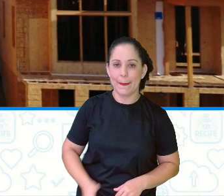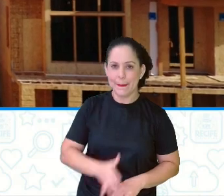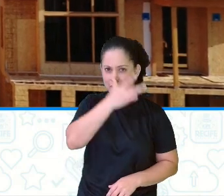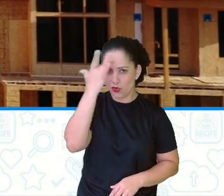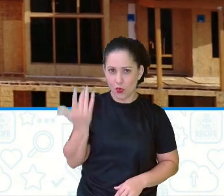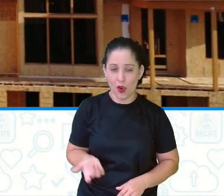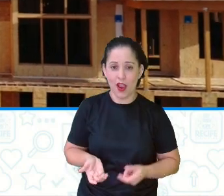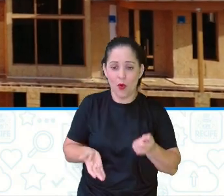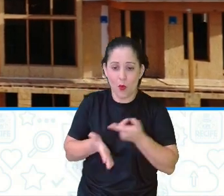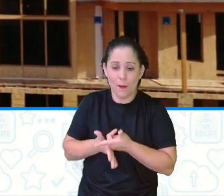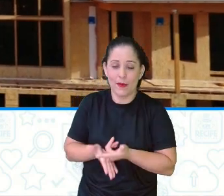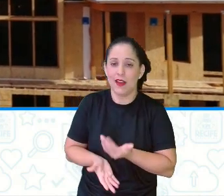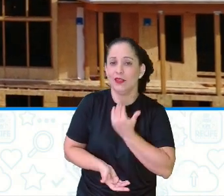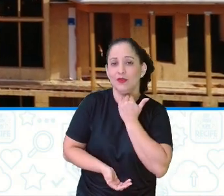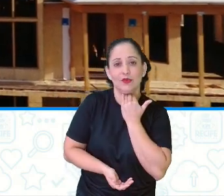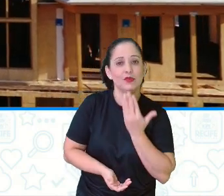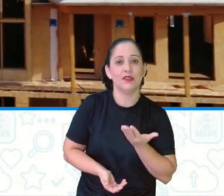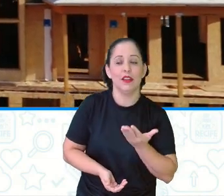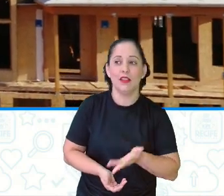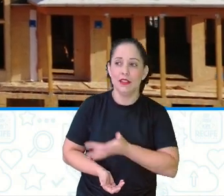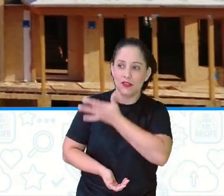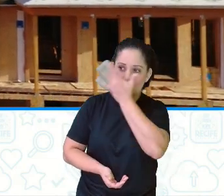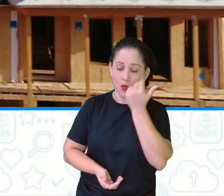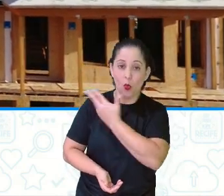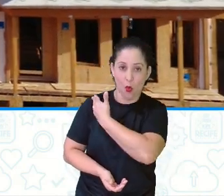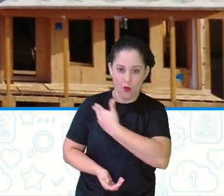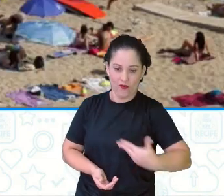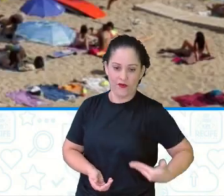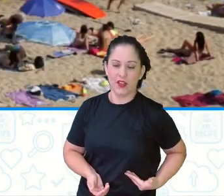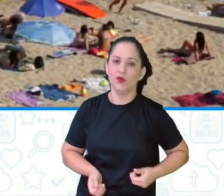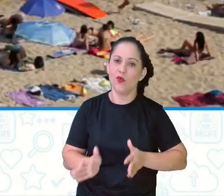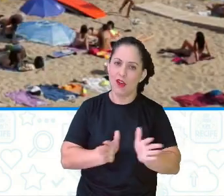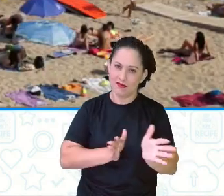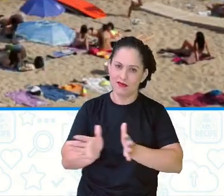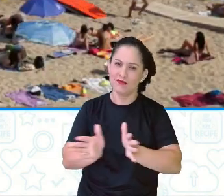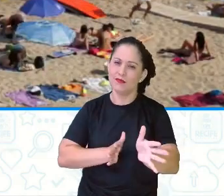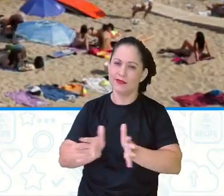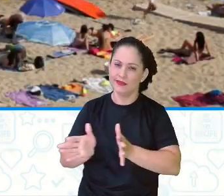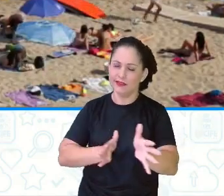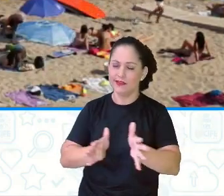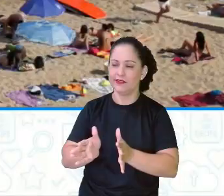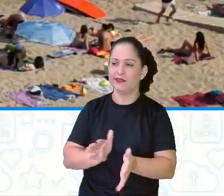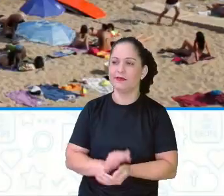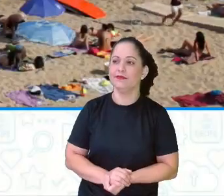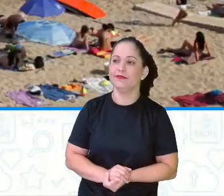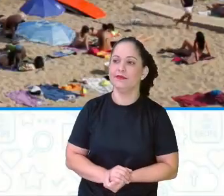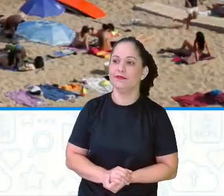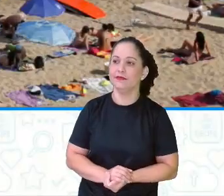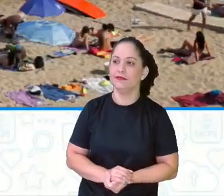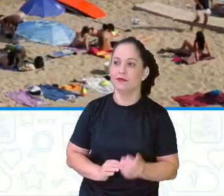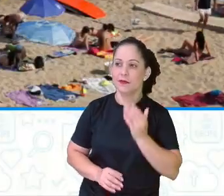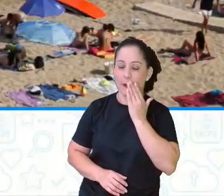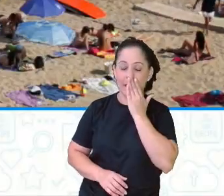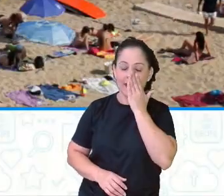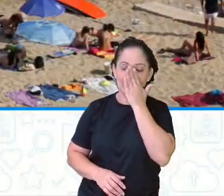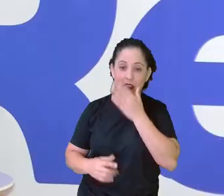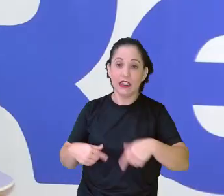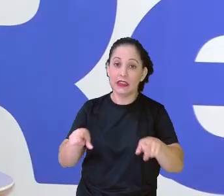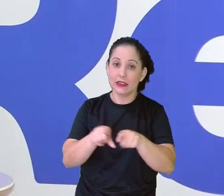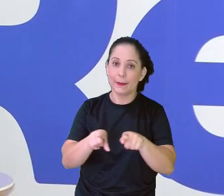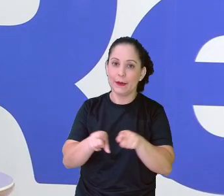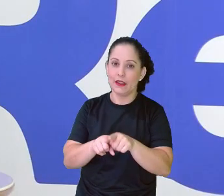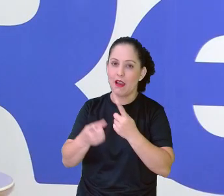condições de ter essa moradia, ele conseguir acesso a essa moradia para essas pessoas. E olha, professora, em relação àquela pergunta, né, que